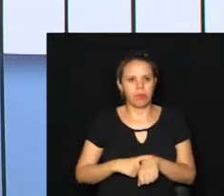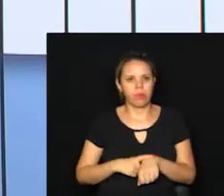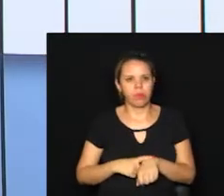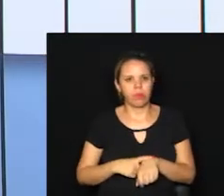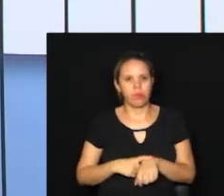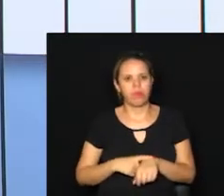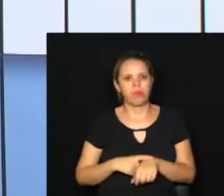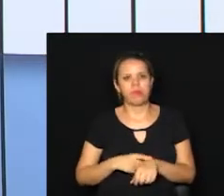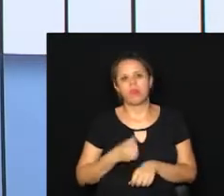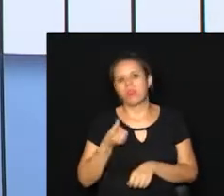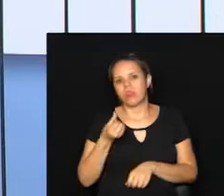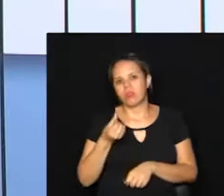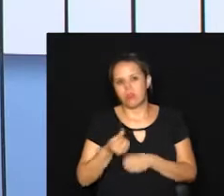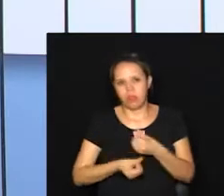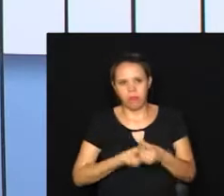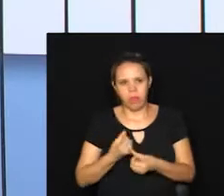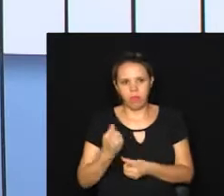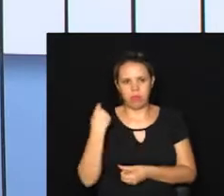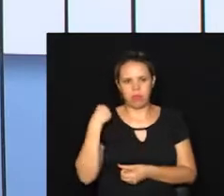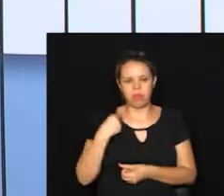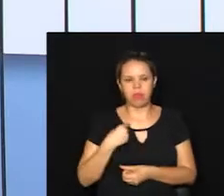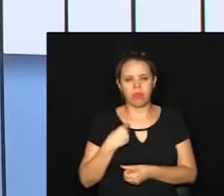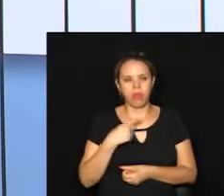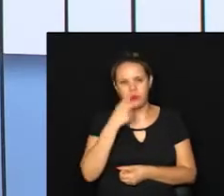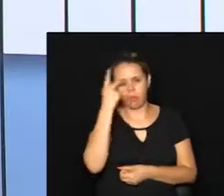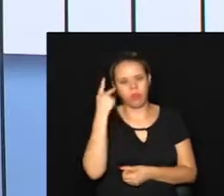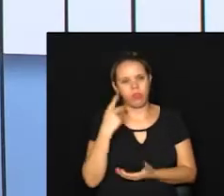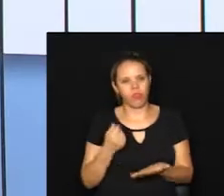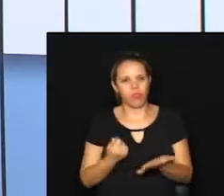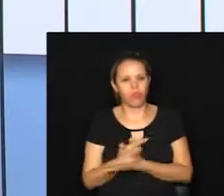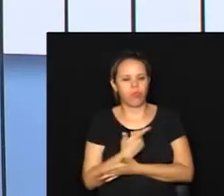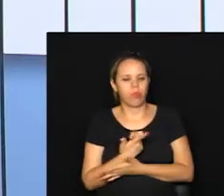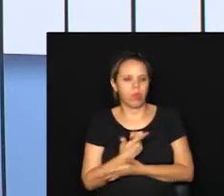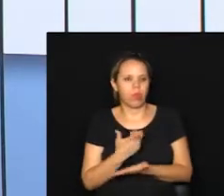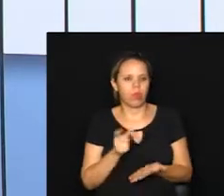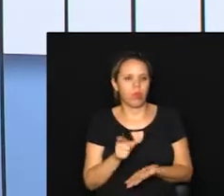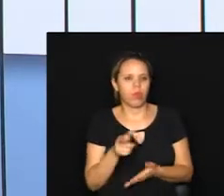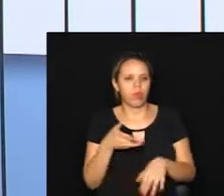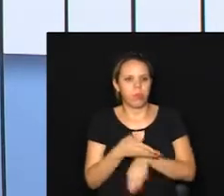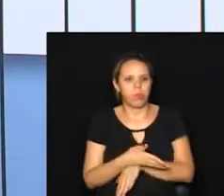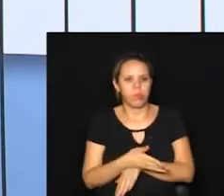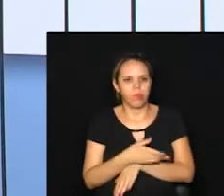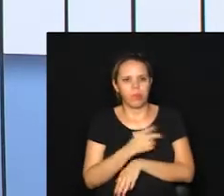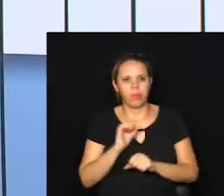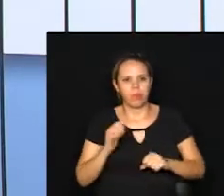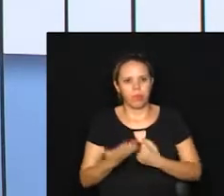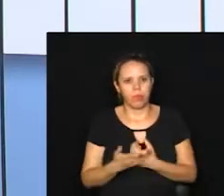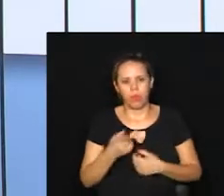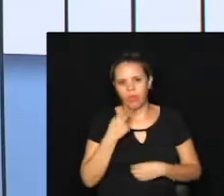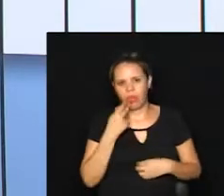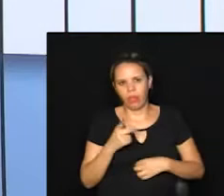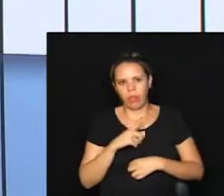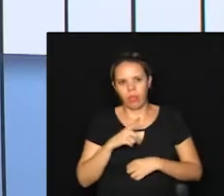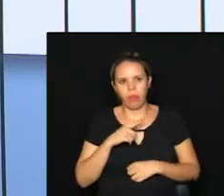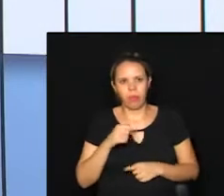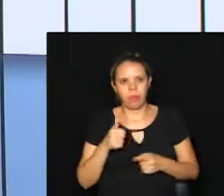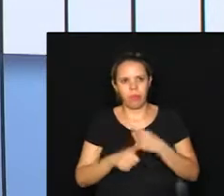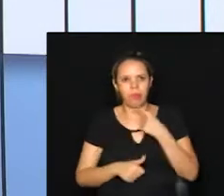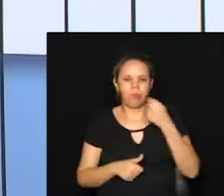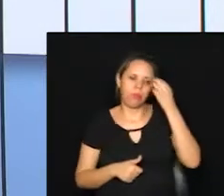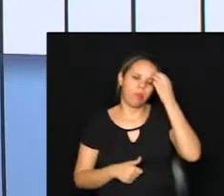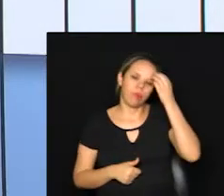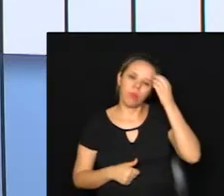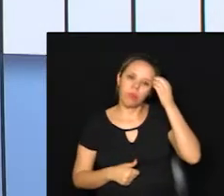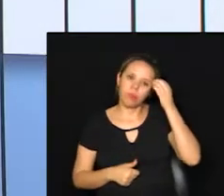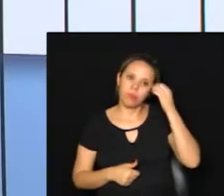semestre passado, em que apesar dos ingressos já comprados, a pandemia, inclusive foi falado disso, a gente teve o primeiro caso